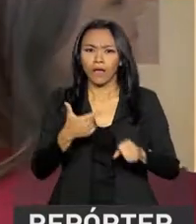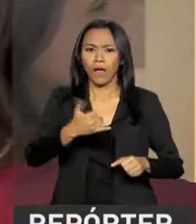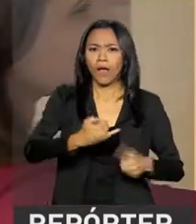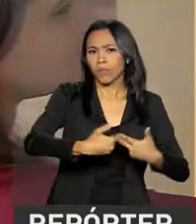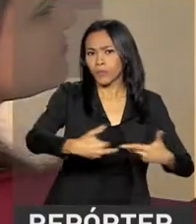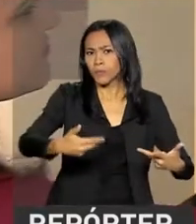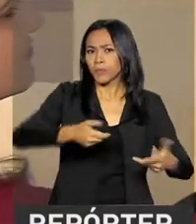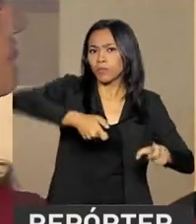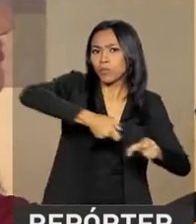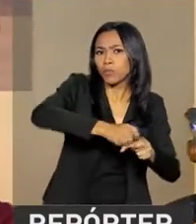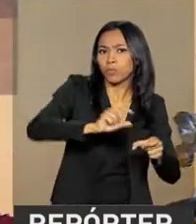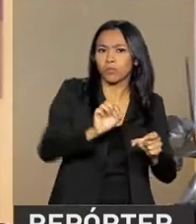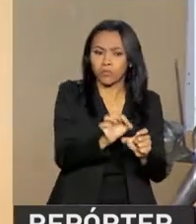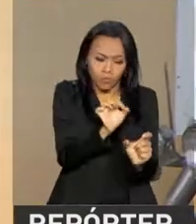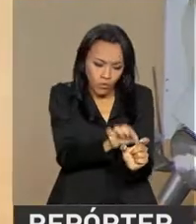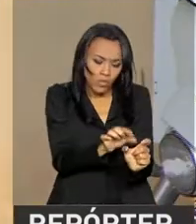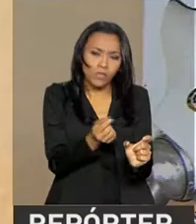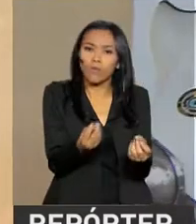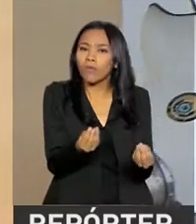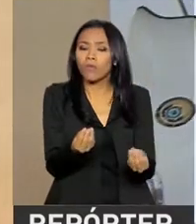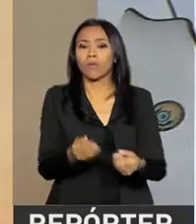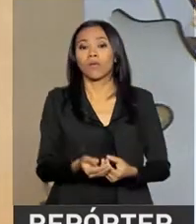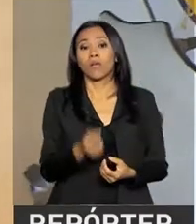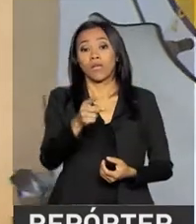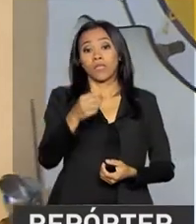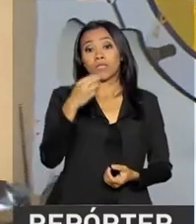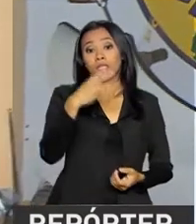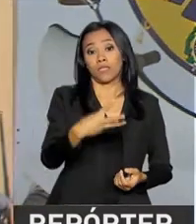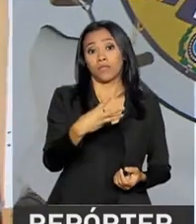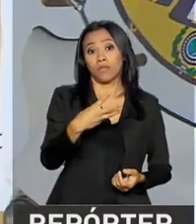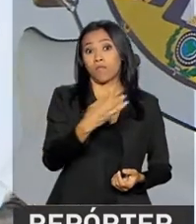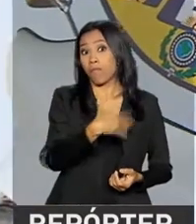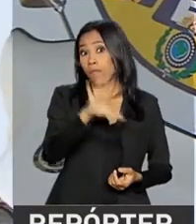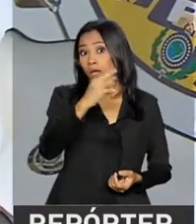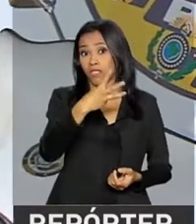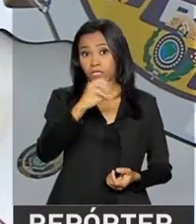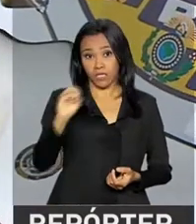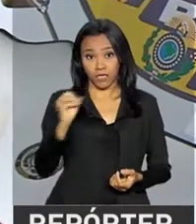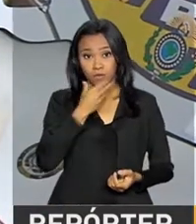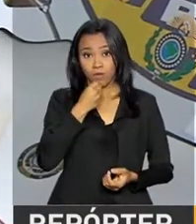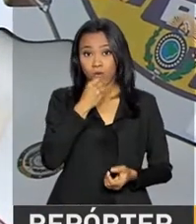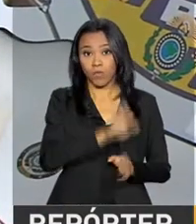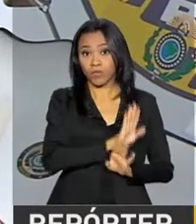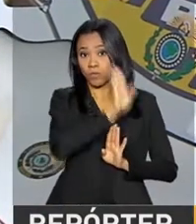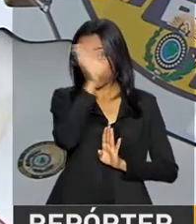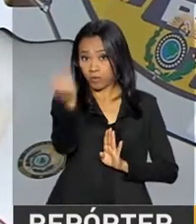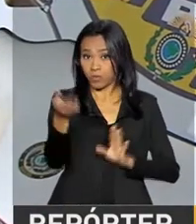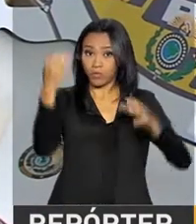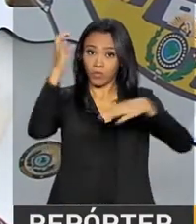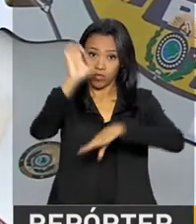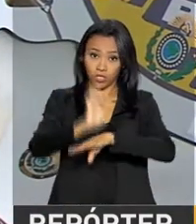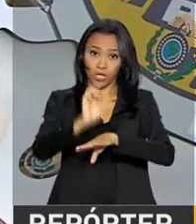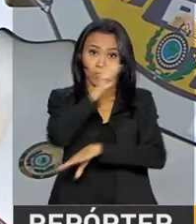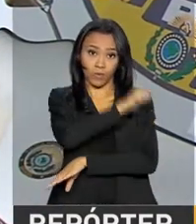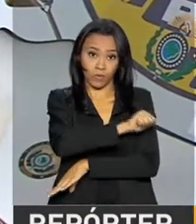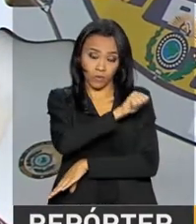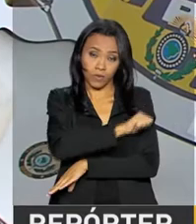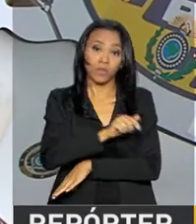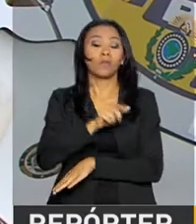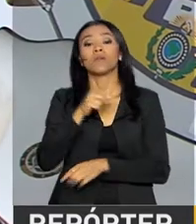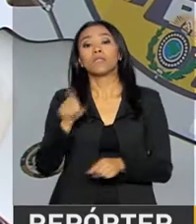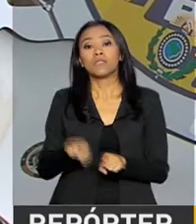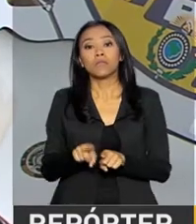do policiamento nós enviamos 380 homens da polícia rodoviária federal do estado do rio de janeiro além disso a gente reforçou também fronteiras e